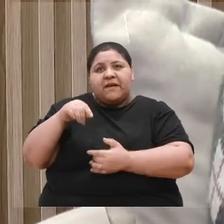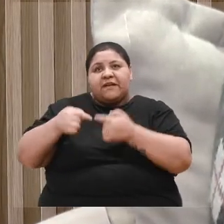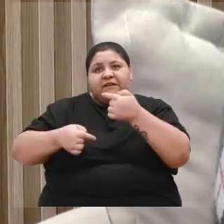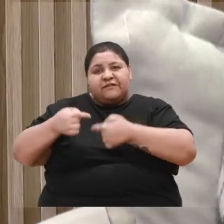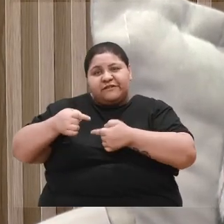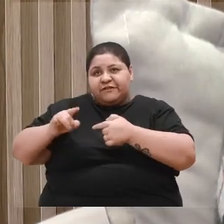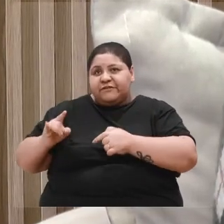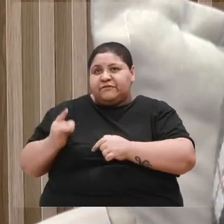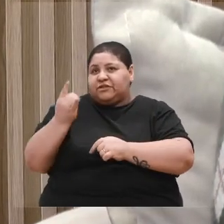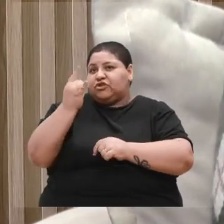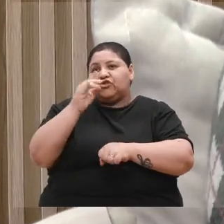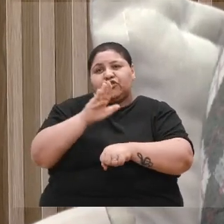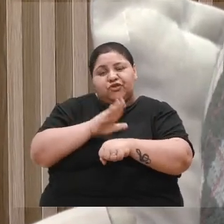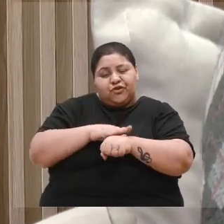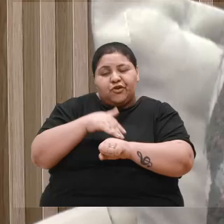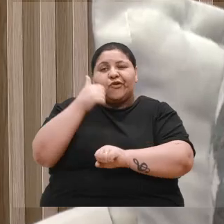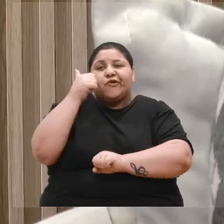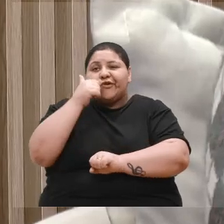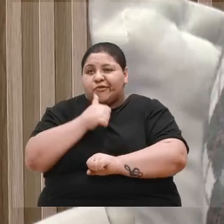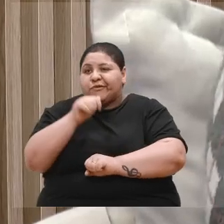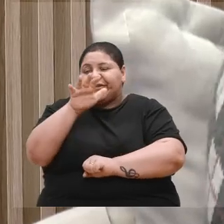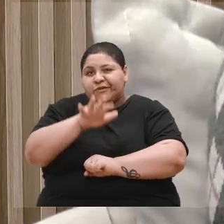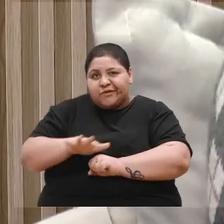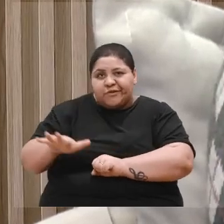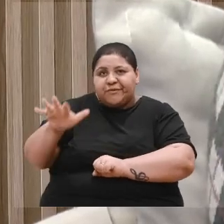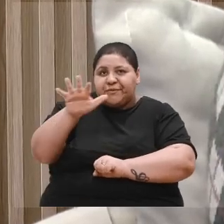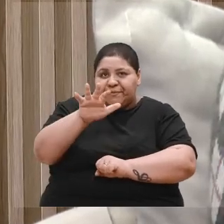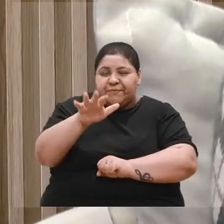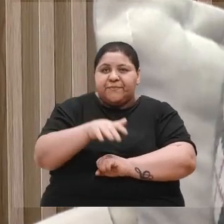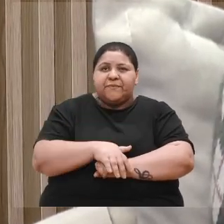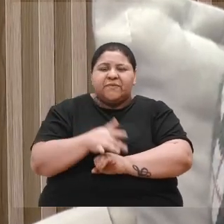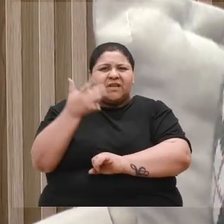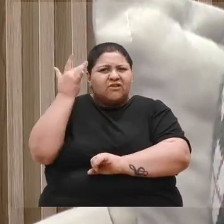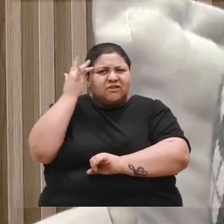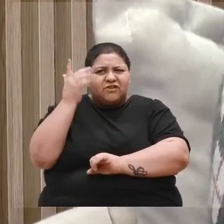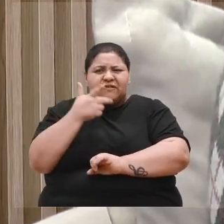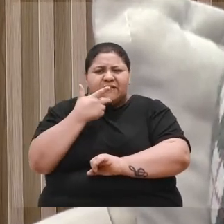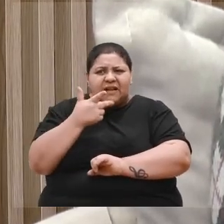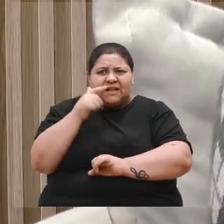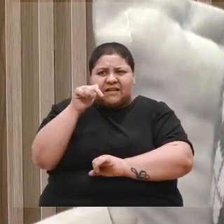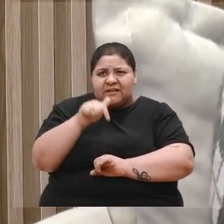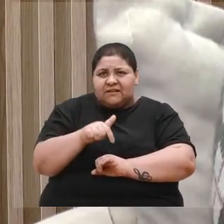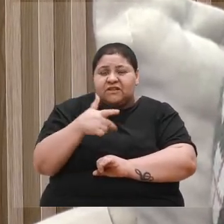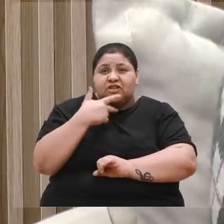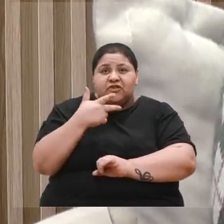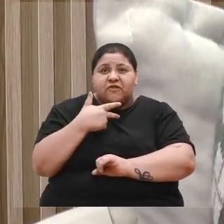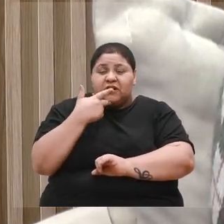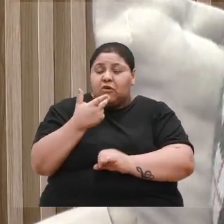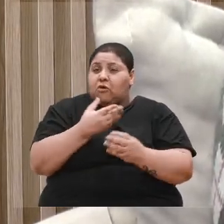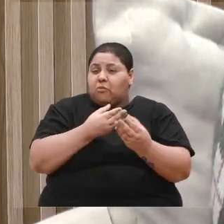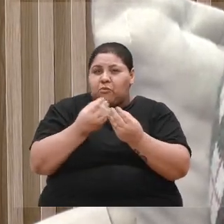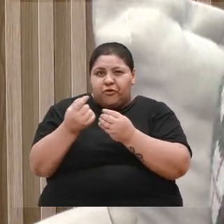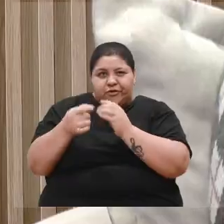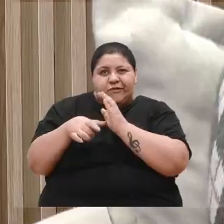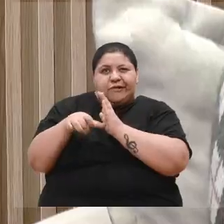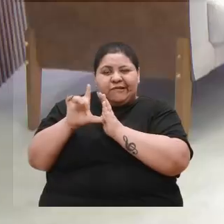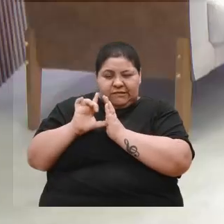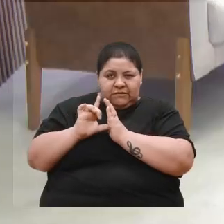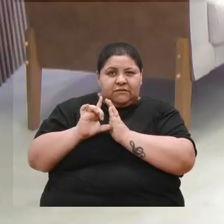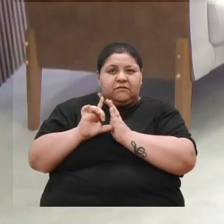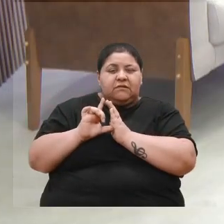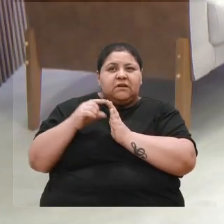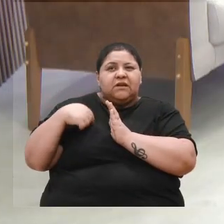debatido nesses últimos tempos, e que as mulheres, de modo geral, eu não sei se foi falado aqui, a gente falou umas coisas fora do ar,